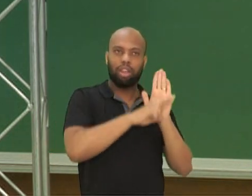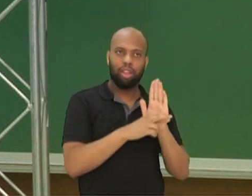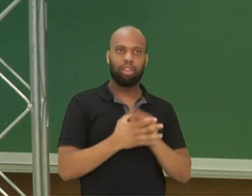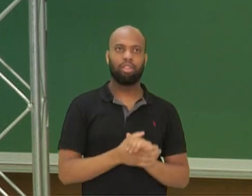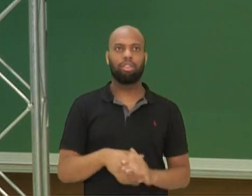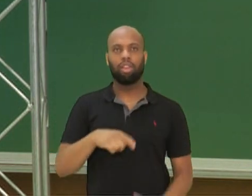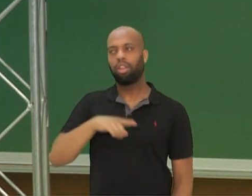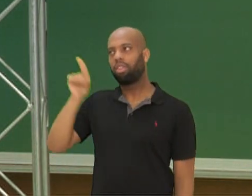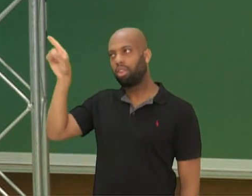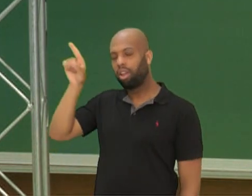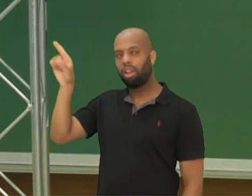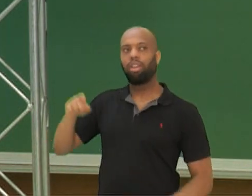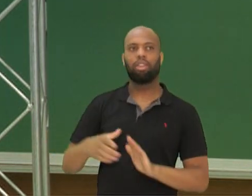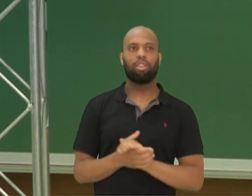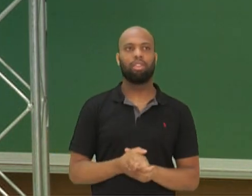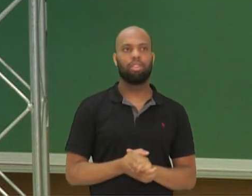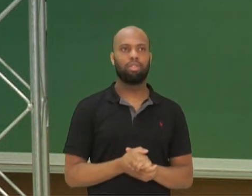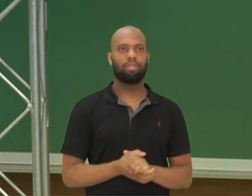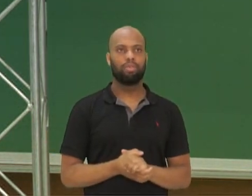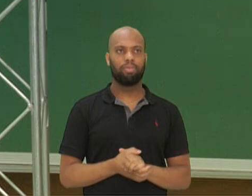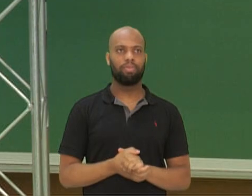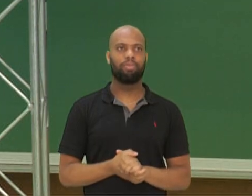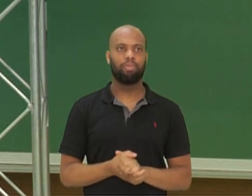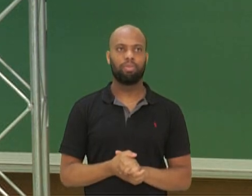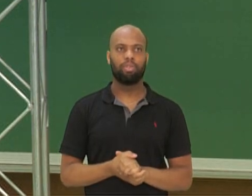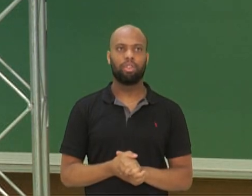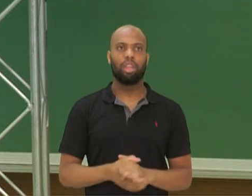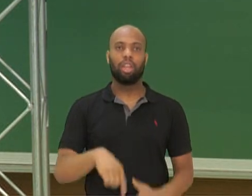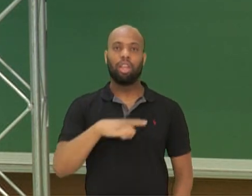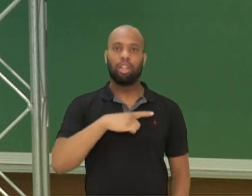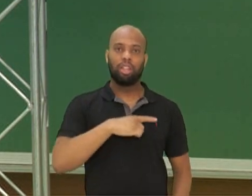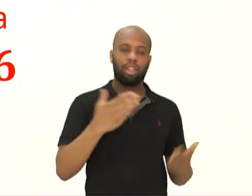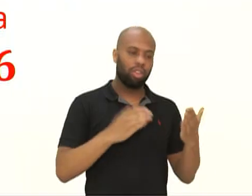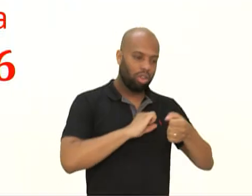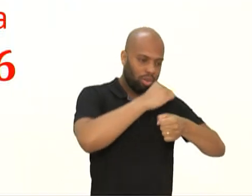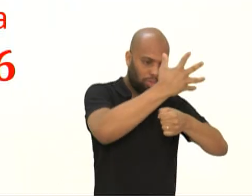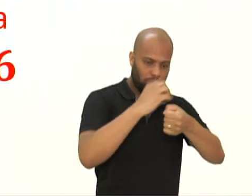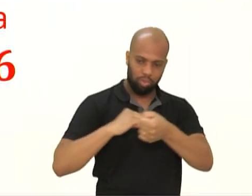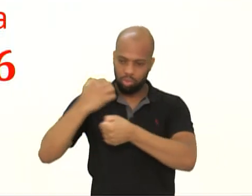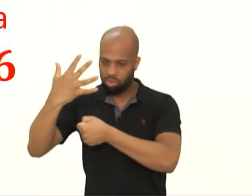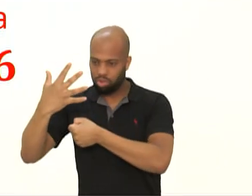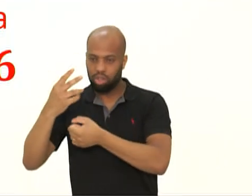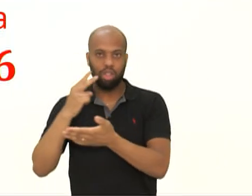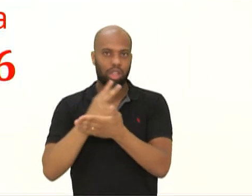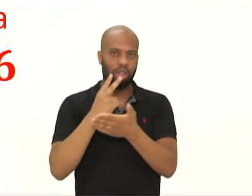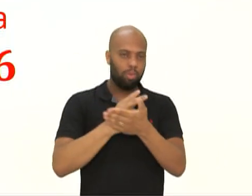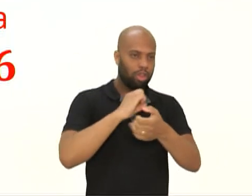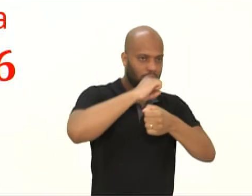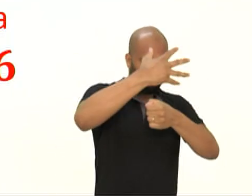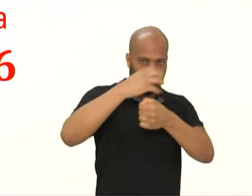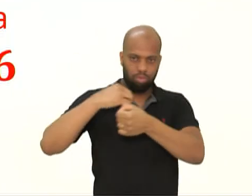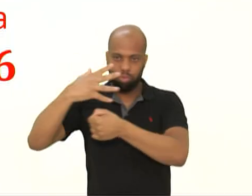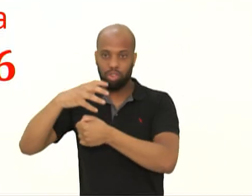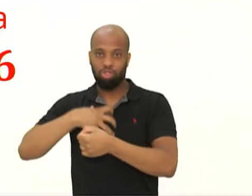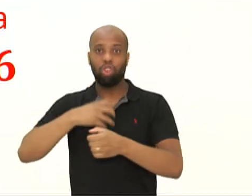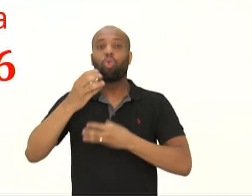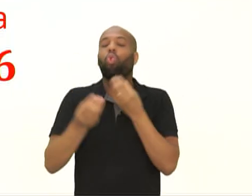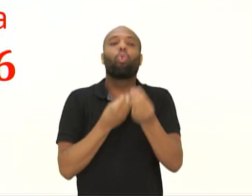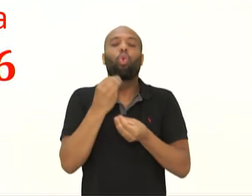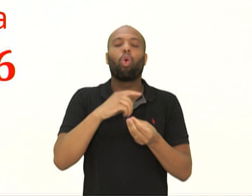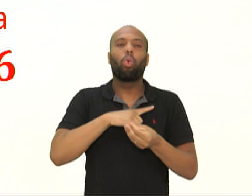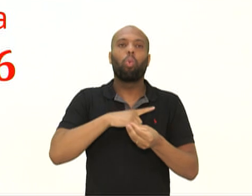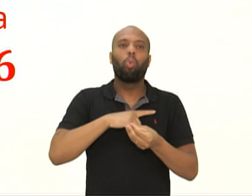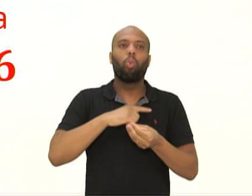propriedade. Fração elevada a menos n é o inverso dessa fração elevada a n. Então, se aqui está elevado a 4, a